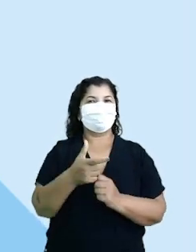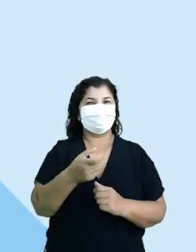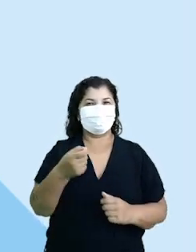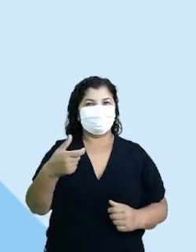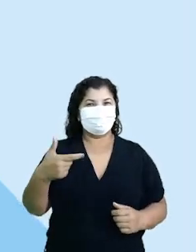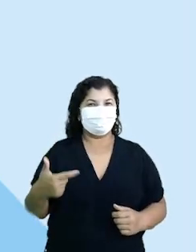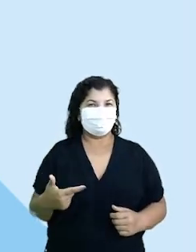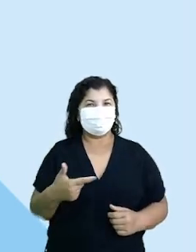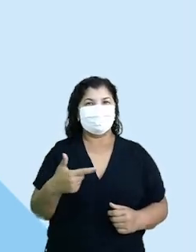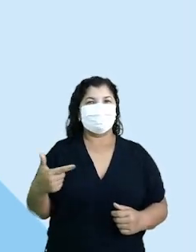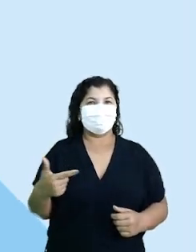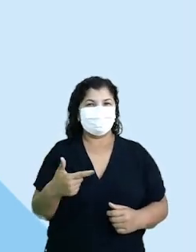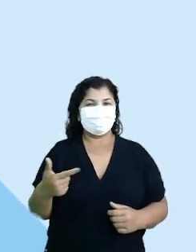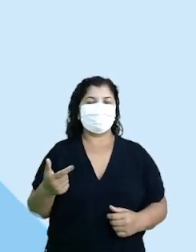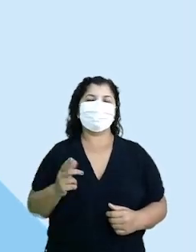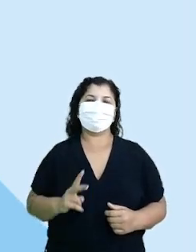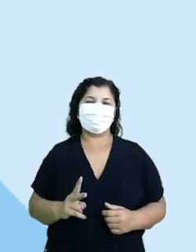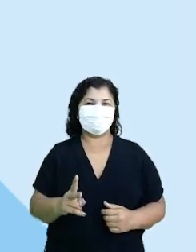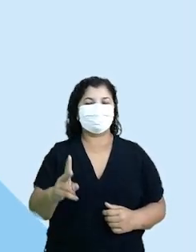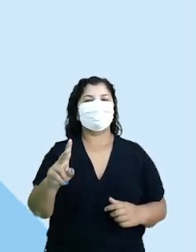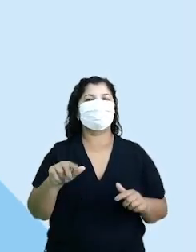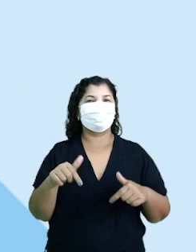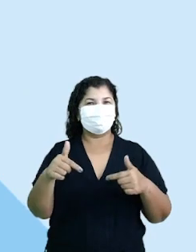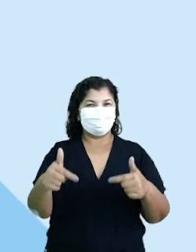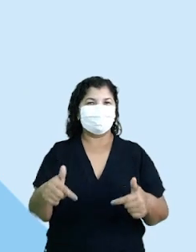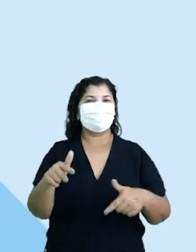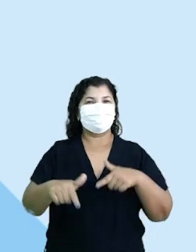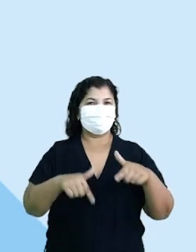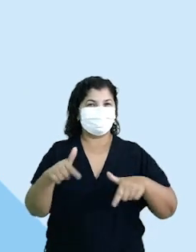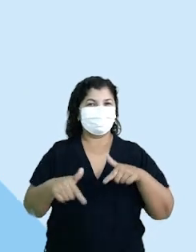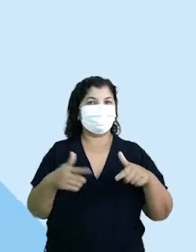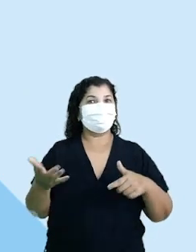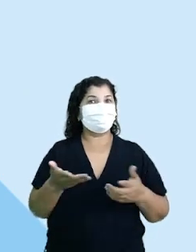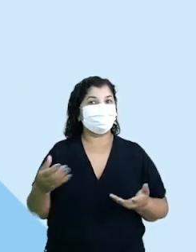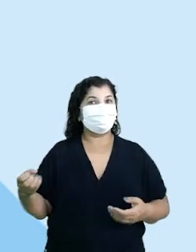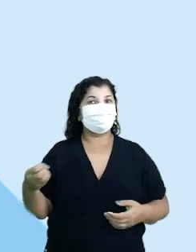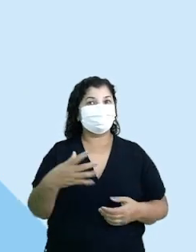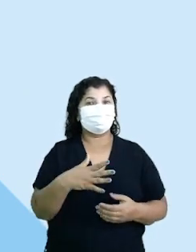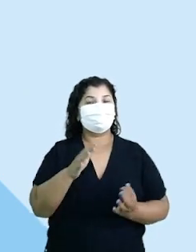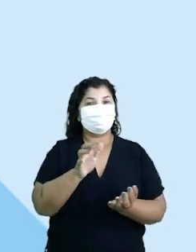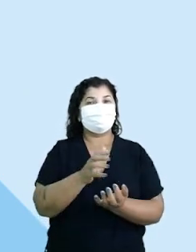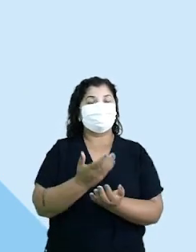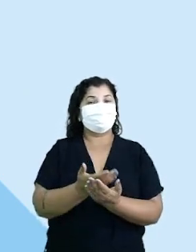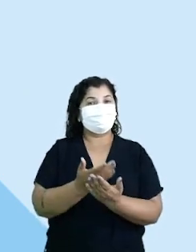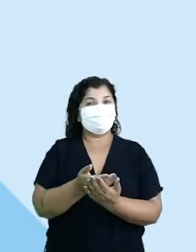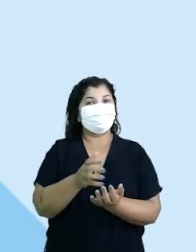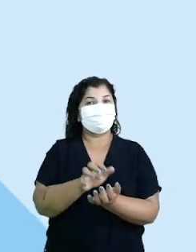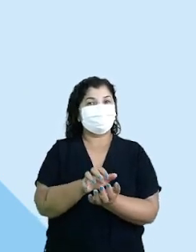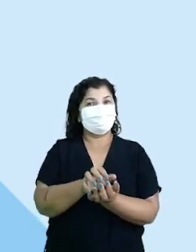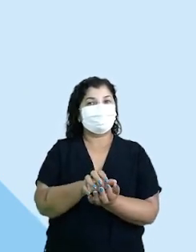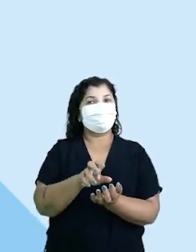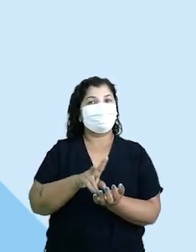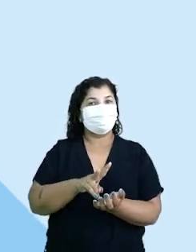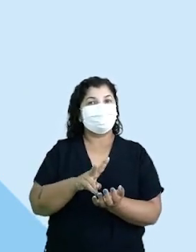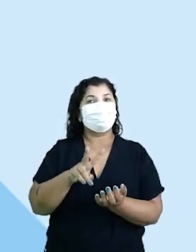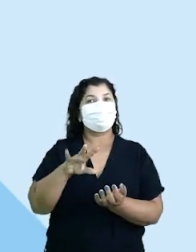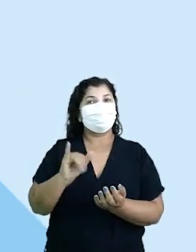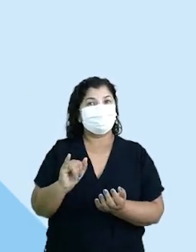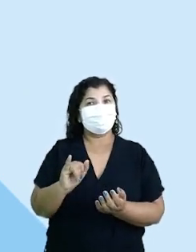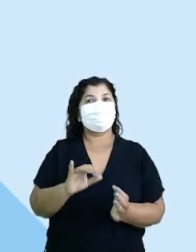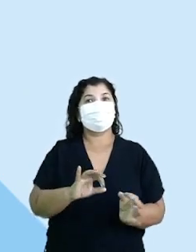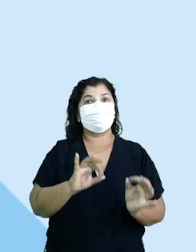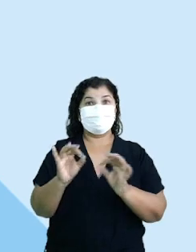2022 nesse trabalho aí tão importante. E agora com uma novidade, hein? As aulas do EducaPE vão ser transmitidas agora em